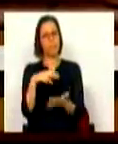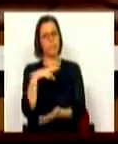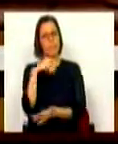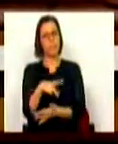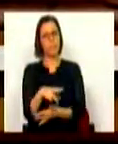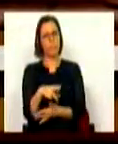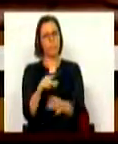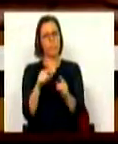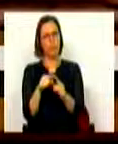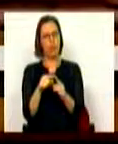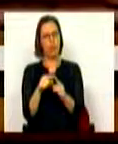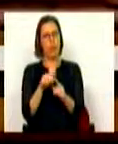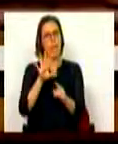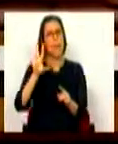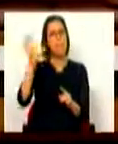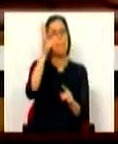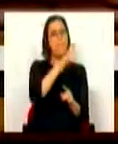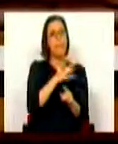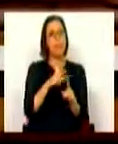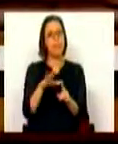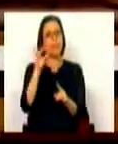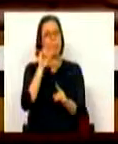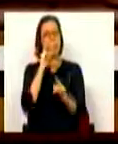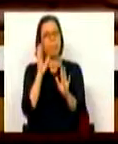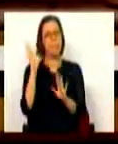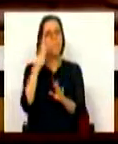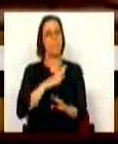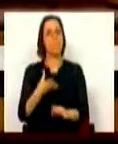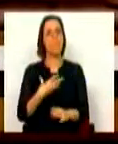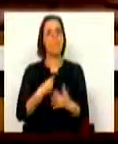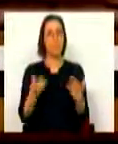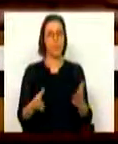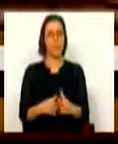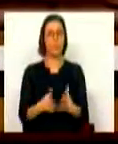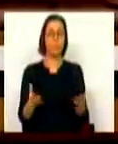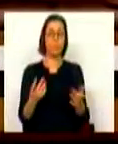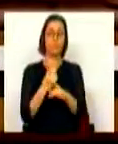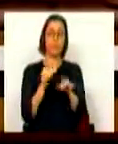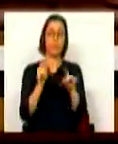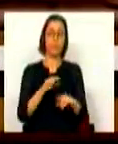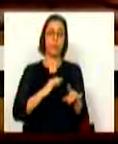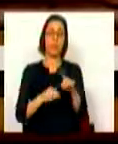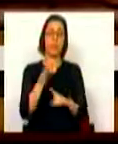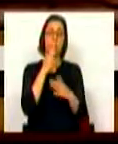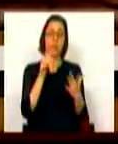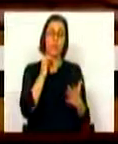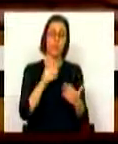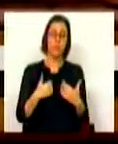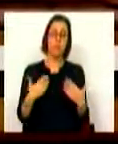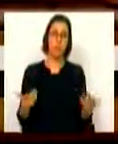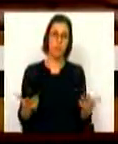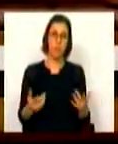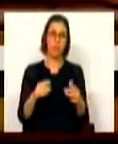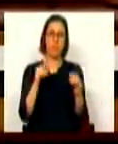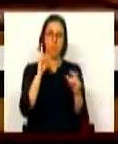Portugal entre os países mais seguros do mundo. Foi por isso, Sr. Deputado, se me permite, um